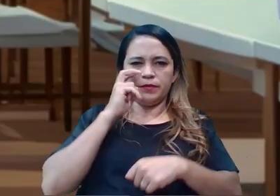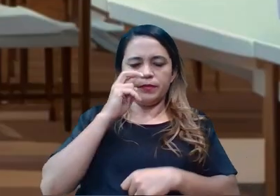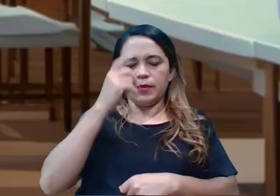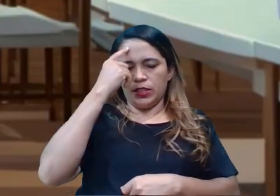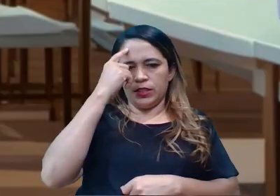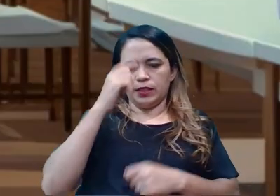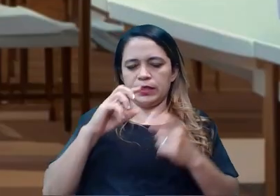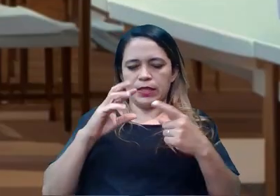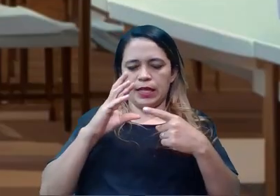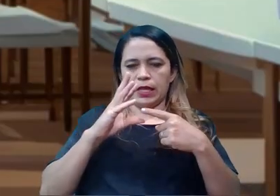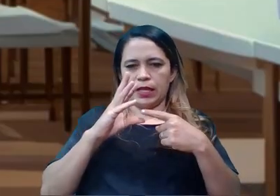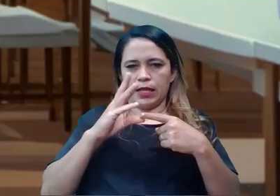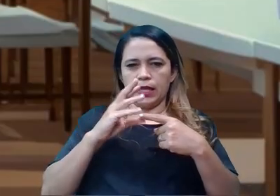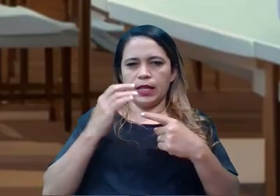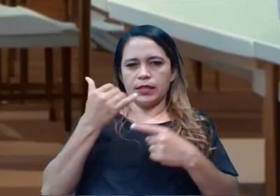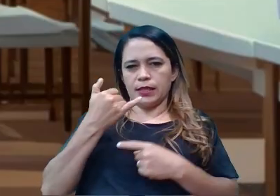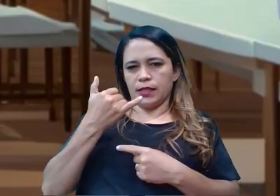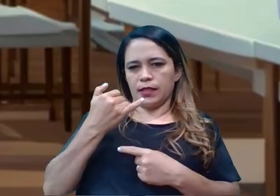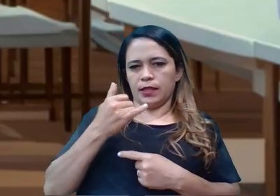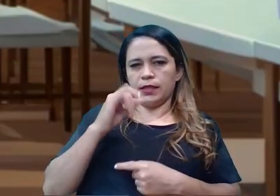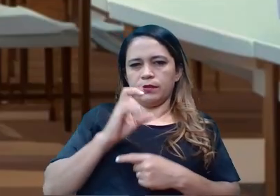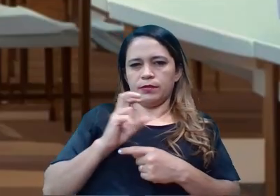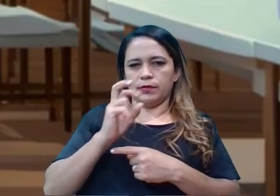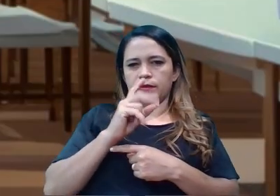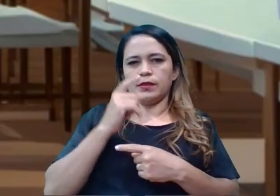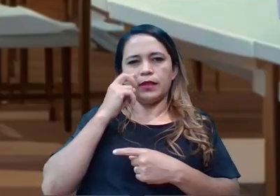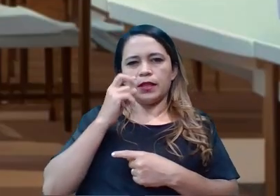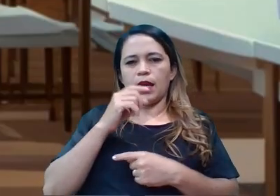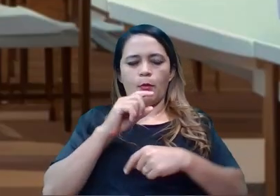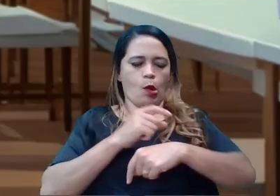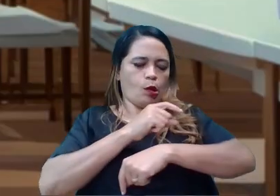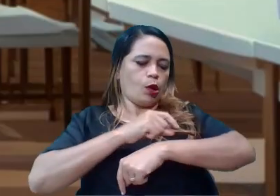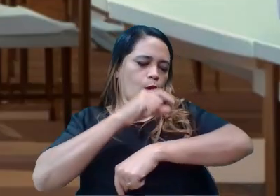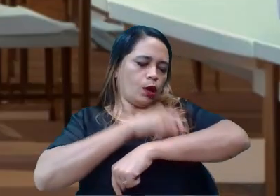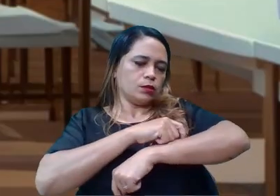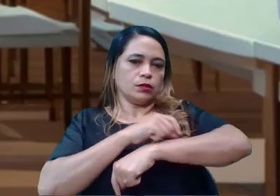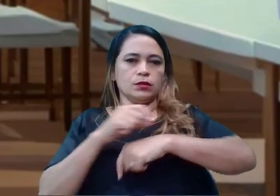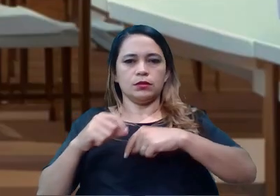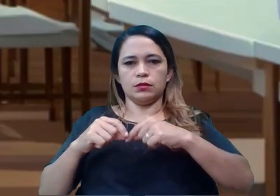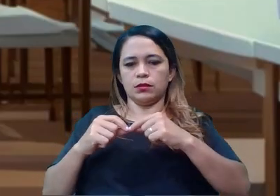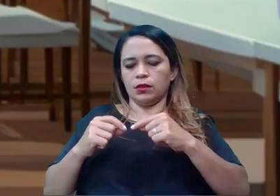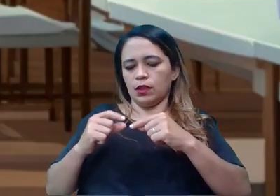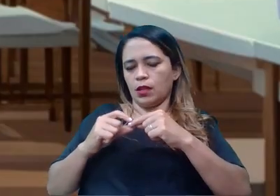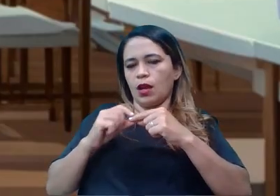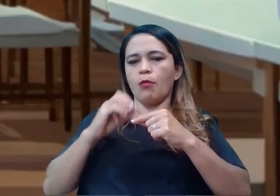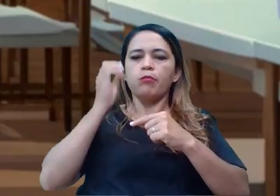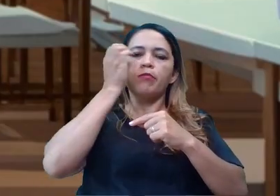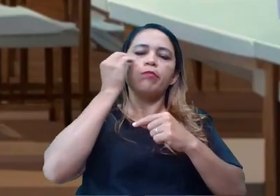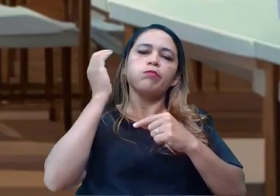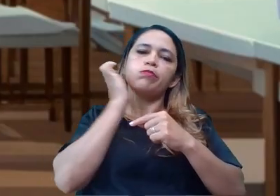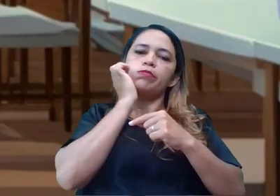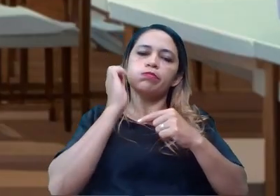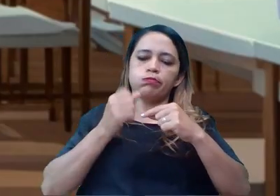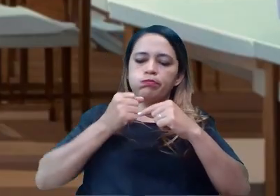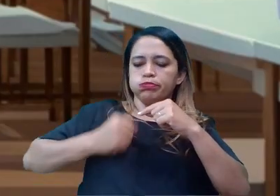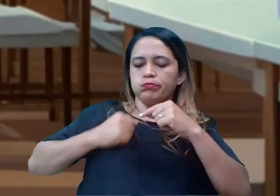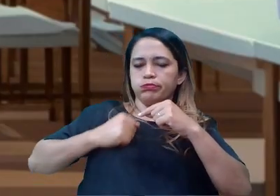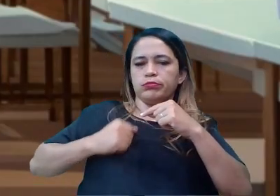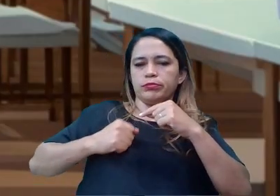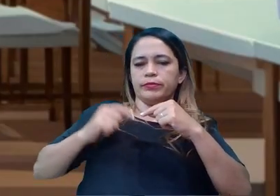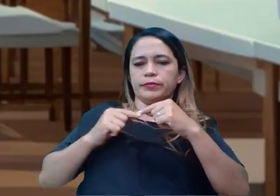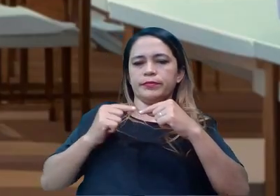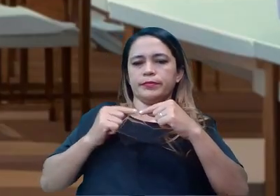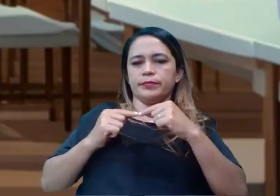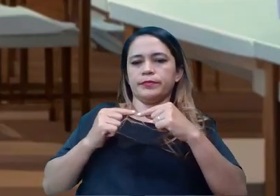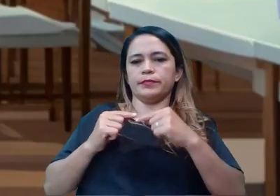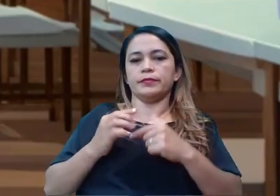barbeiro. Aqui está a boca do barbeiro, ou seja, ele vai me picar por aqui, e aqui está o bumbum do barbeiro, ele vai fazer cocô por aqui.